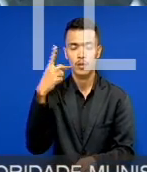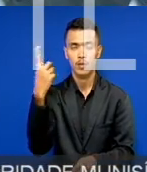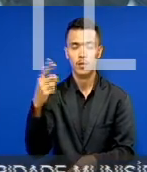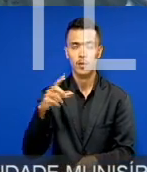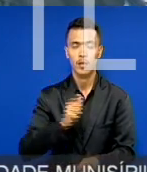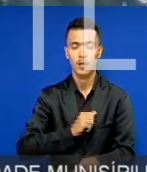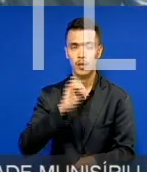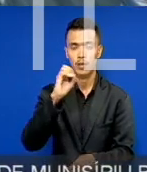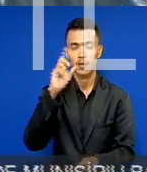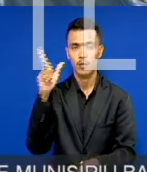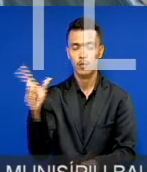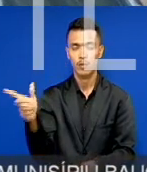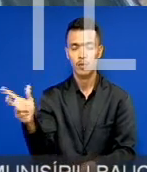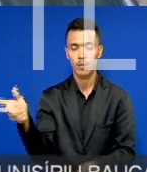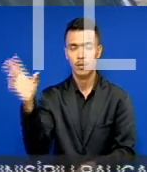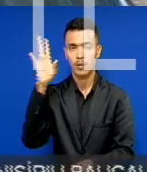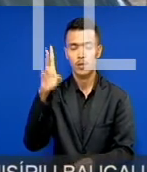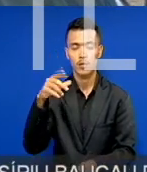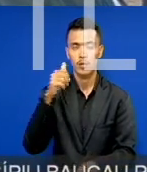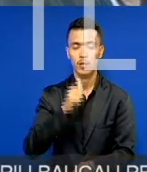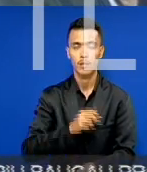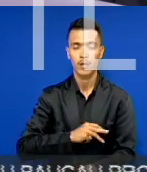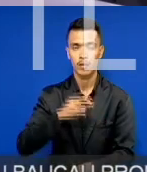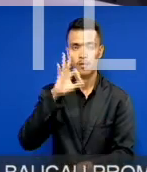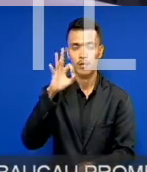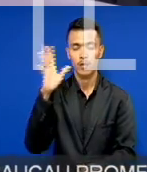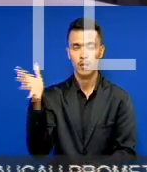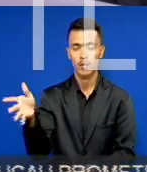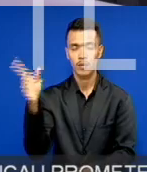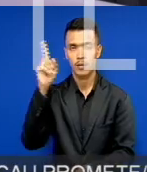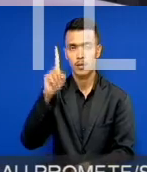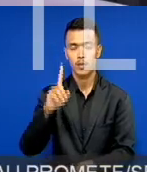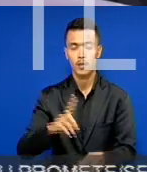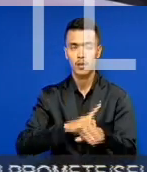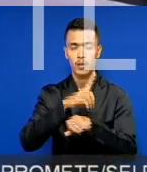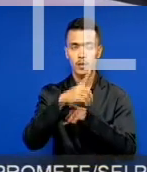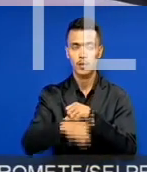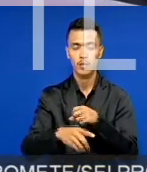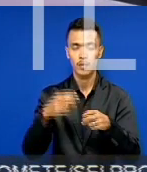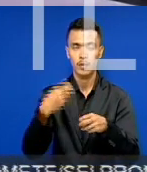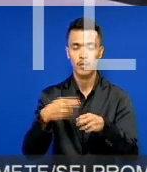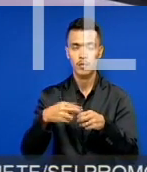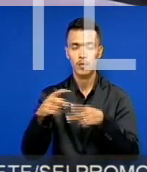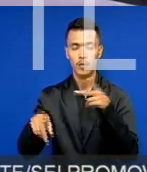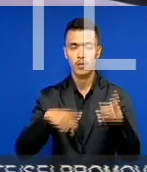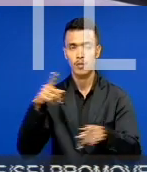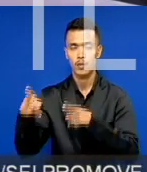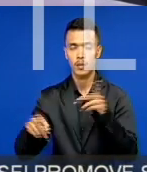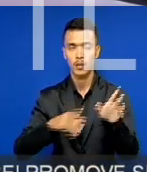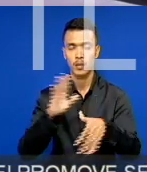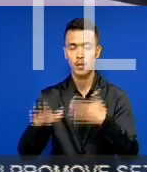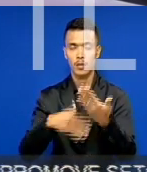Tolonulo Resenhito, no Manufahi Limanulo Resenida. Causa desastre na BAPT na comunidade de Territor Tomac, e